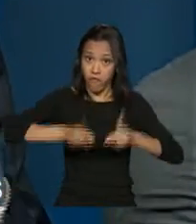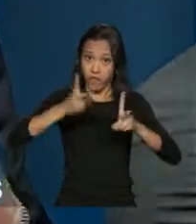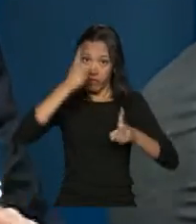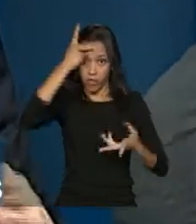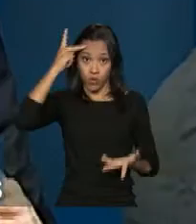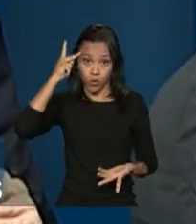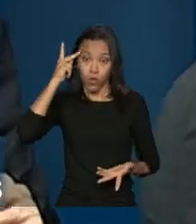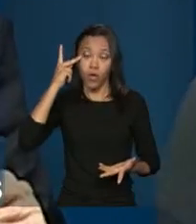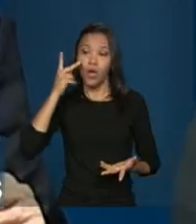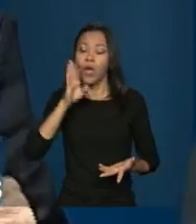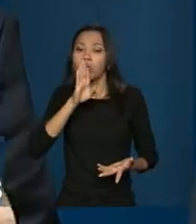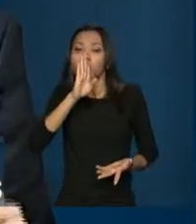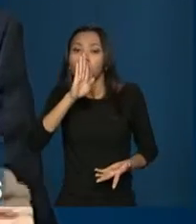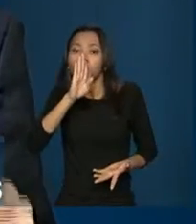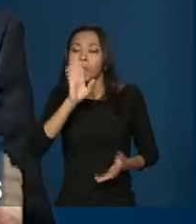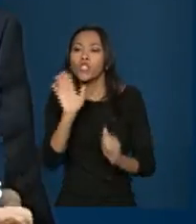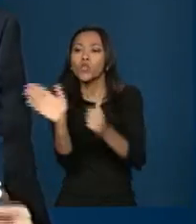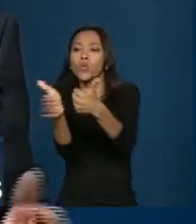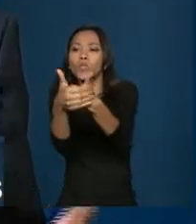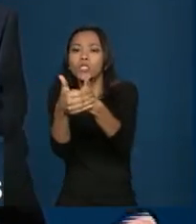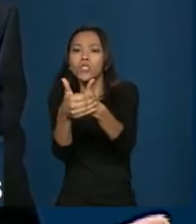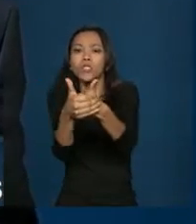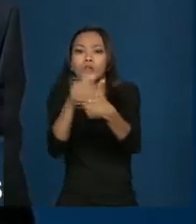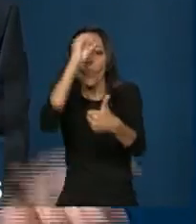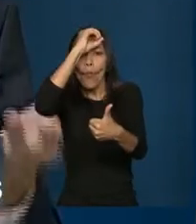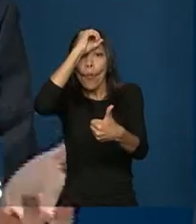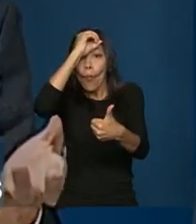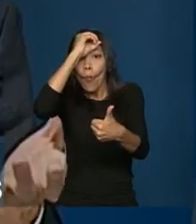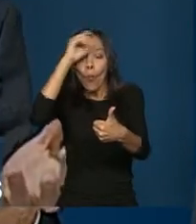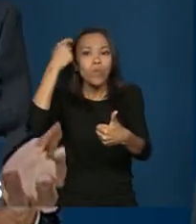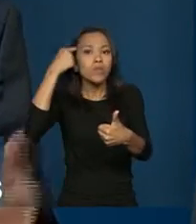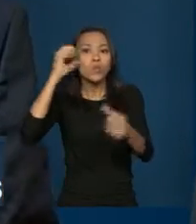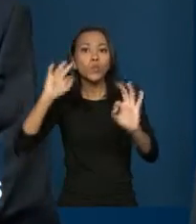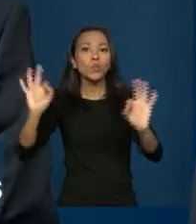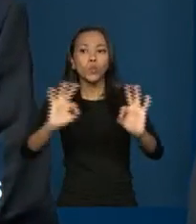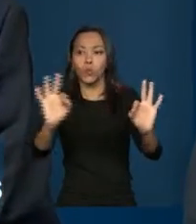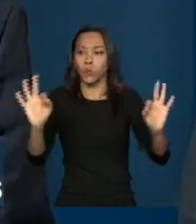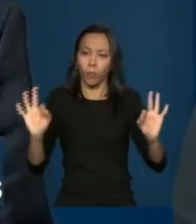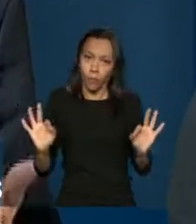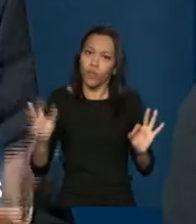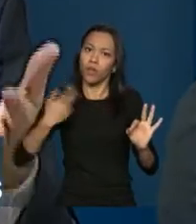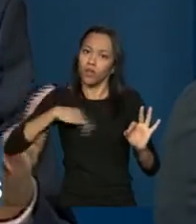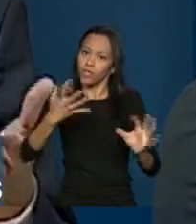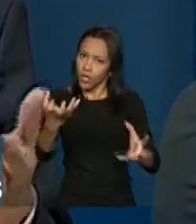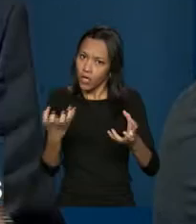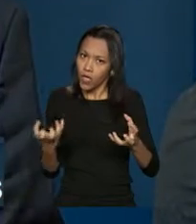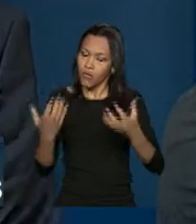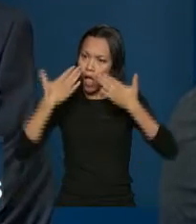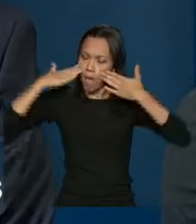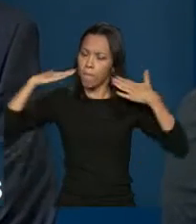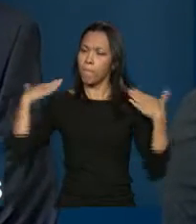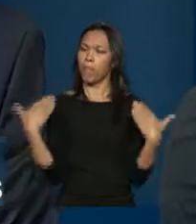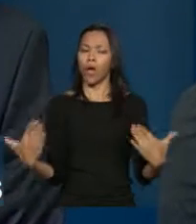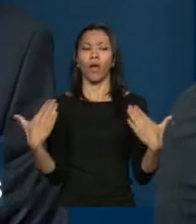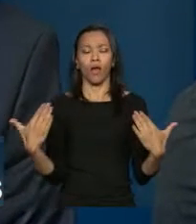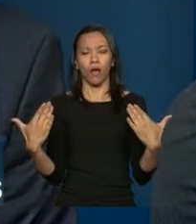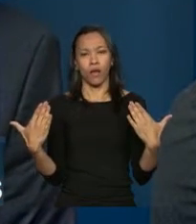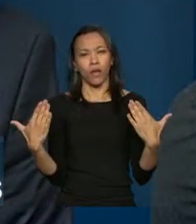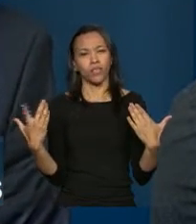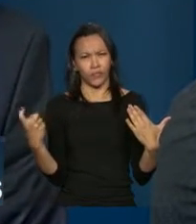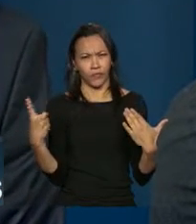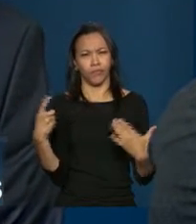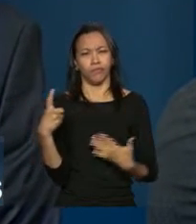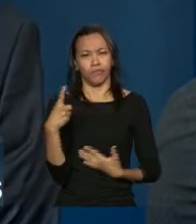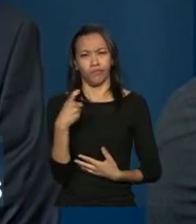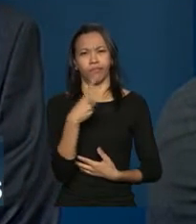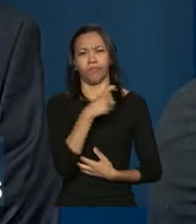submundo, é um crime de silêncio, é um crime que nós estamos tentando resgatar e enfrentar e, portanto, trazer à tona, é